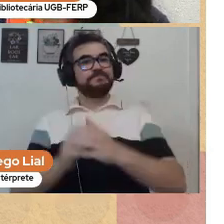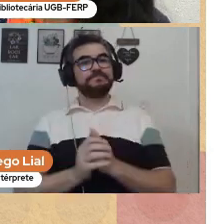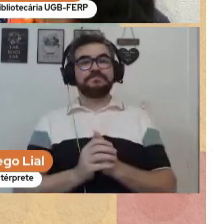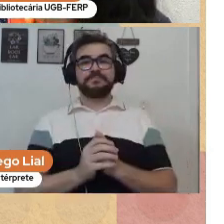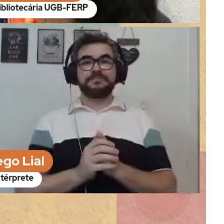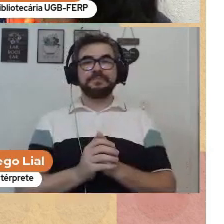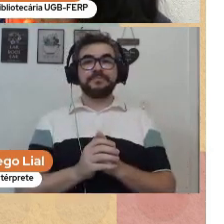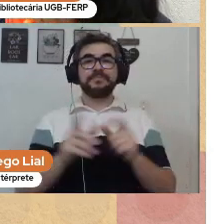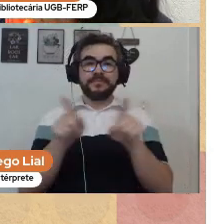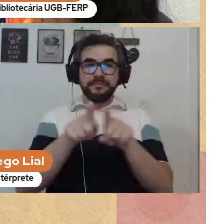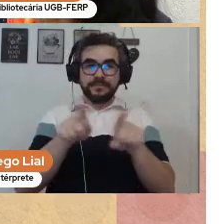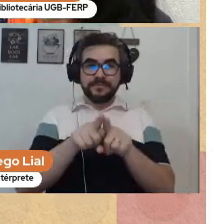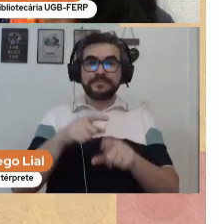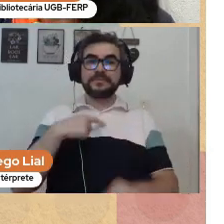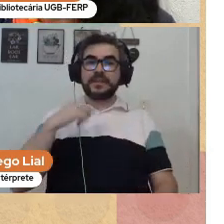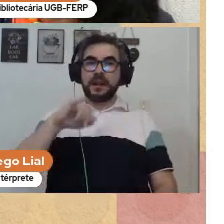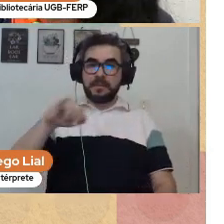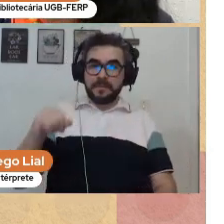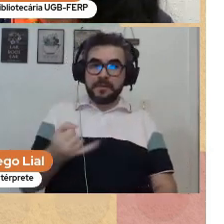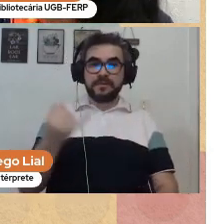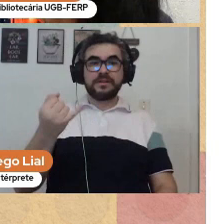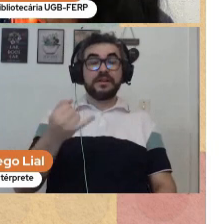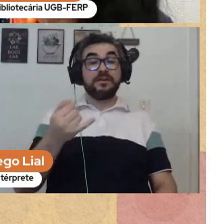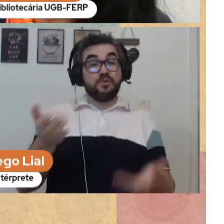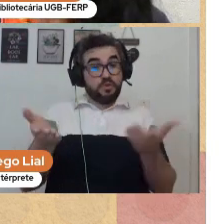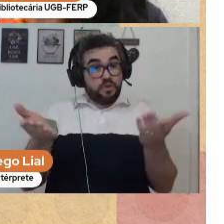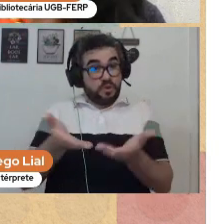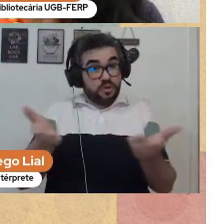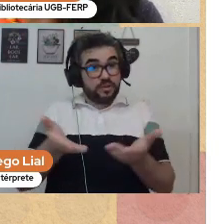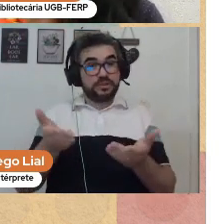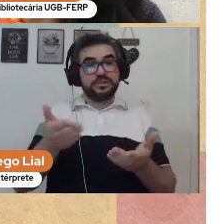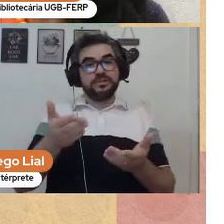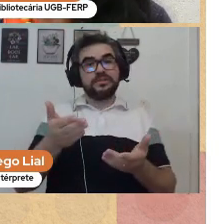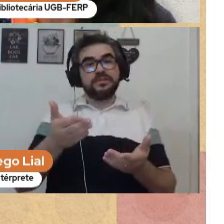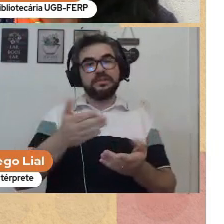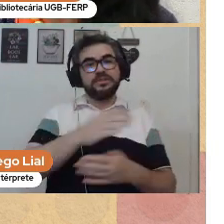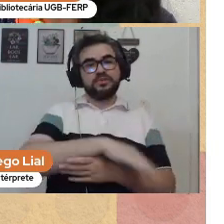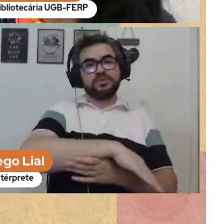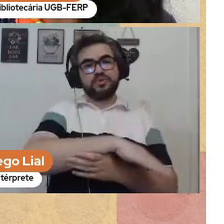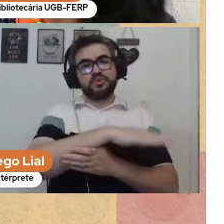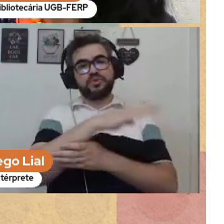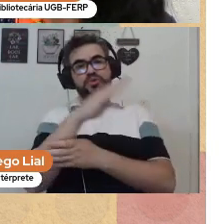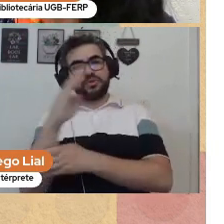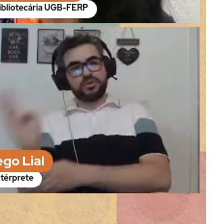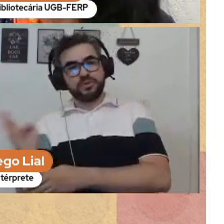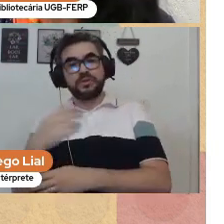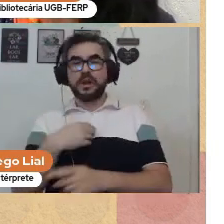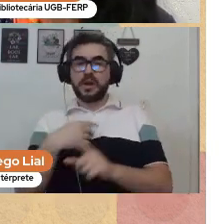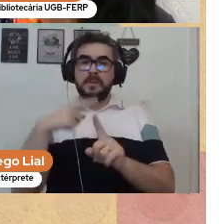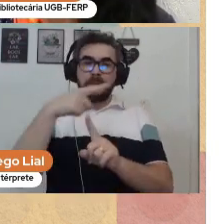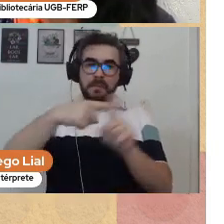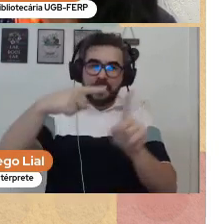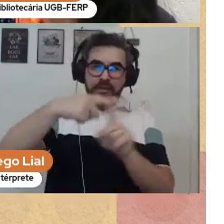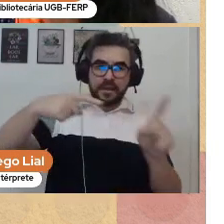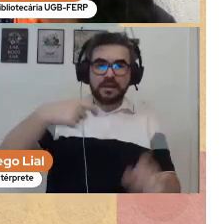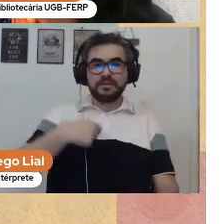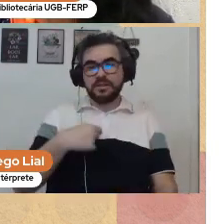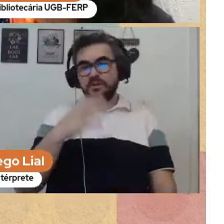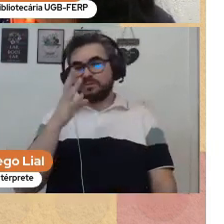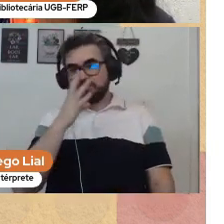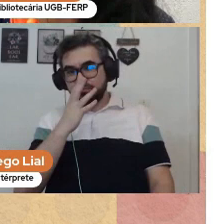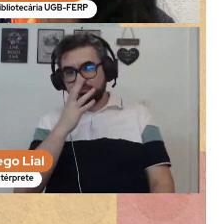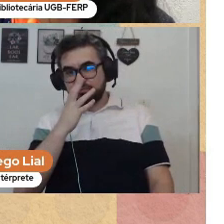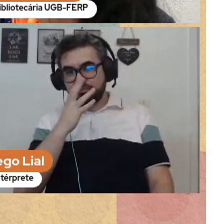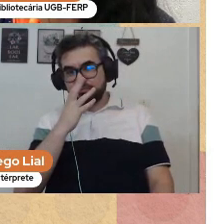às colegas durante o dia. Eu via só um pouquinho, e aí tinha alguma atividade, né, de trabalho, e não conseguia